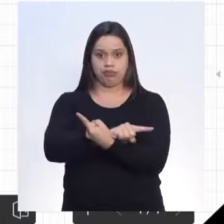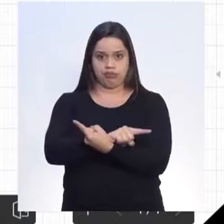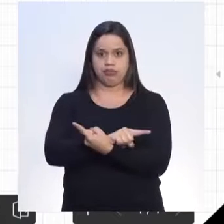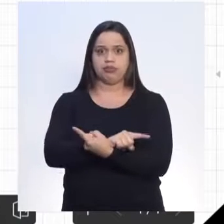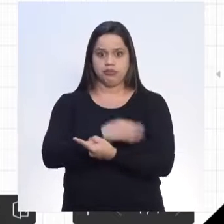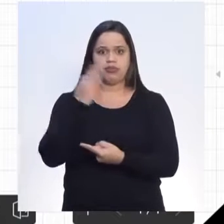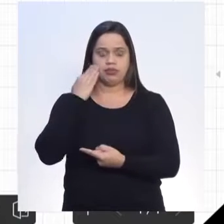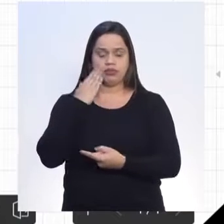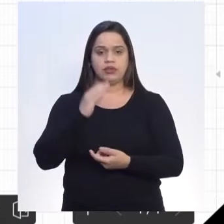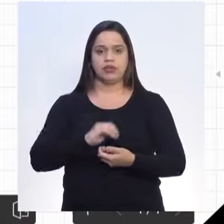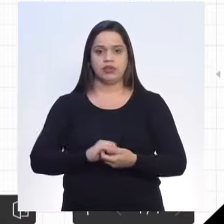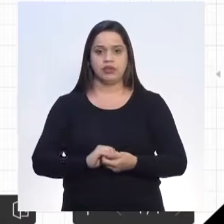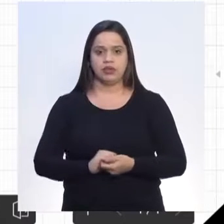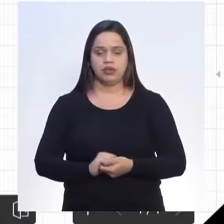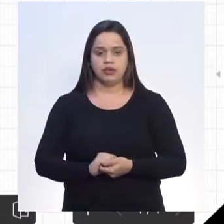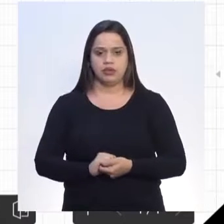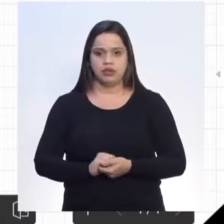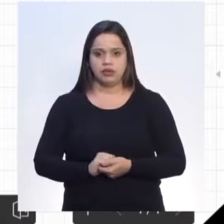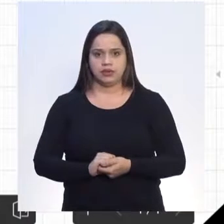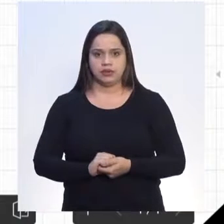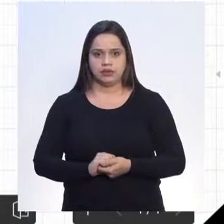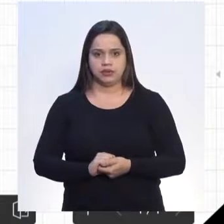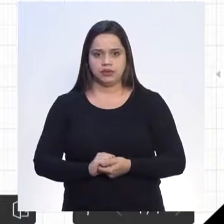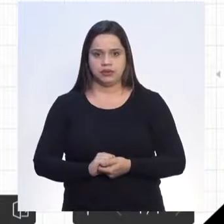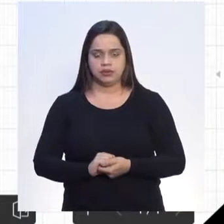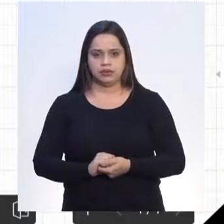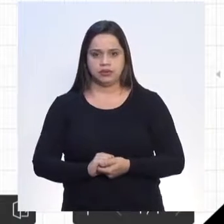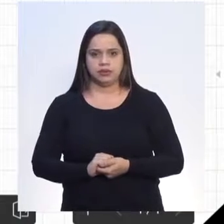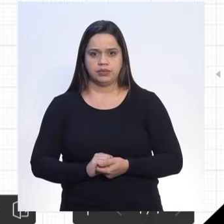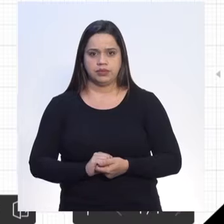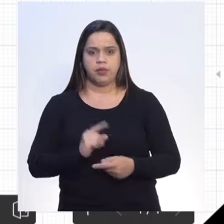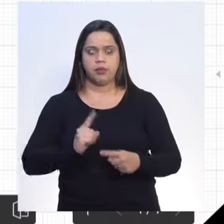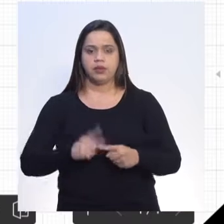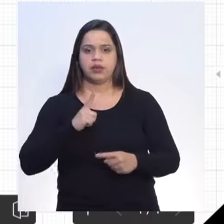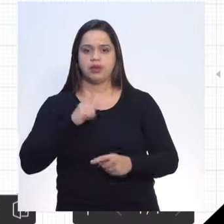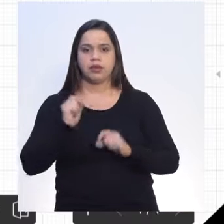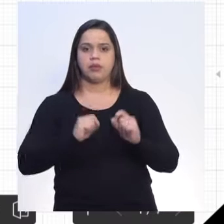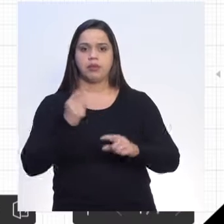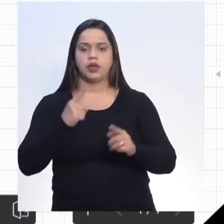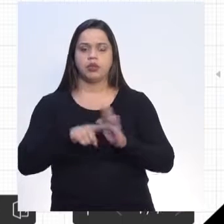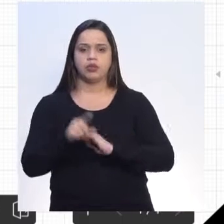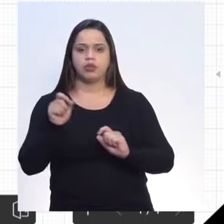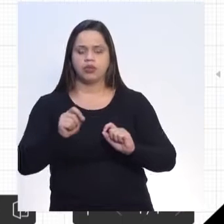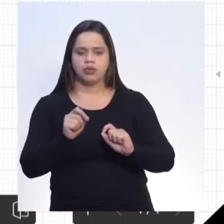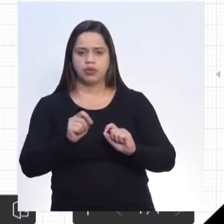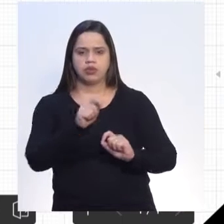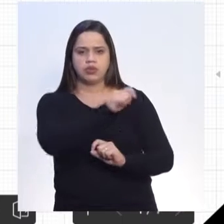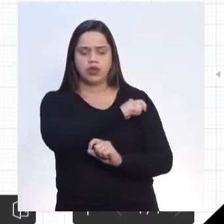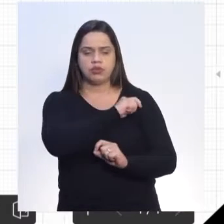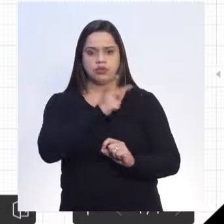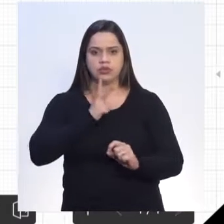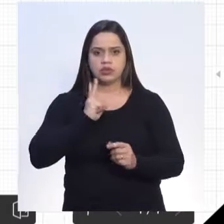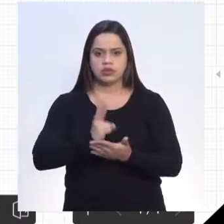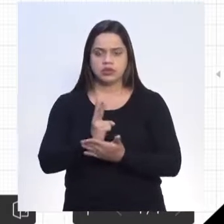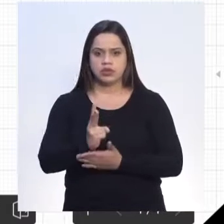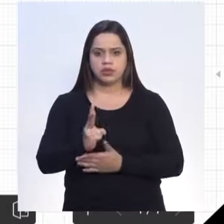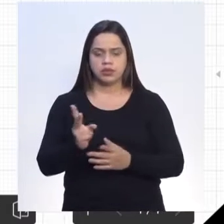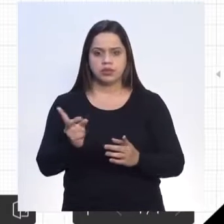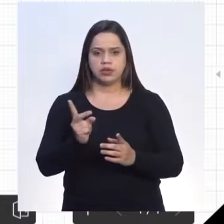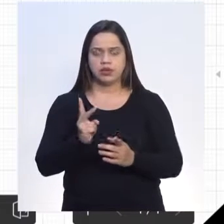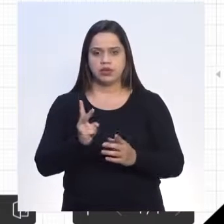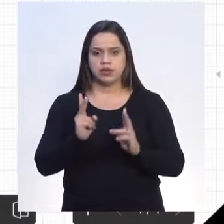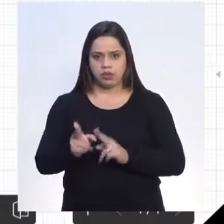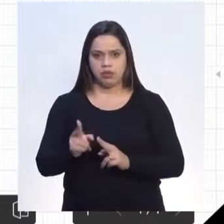Beleza? Levantei essa questão porque os meus alunos sempre... era uma perguntinha recorrente, Jonas. Entendi. E aí, no contrário, né, no caso